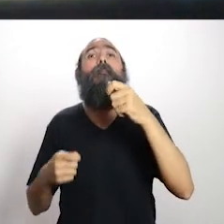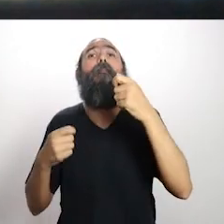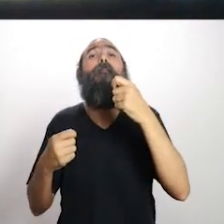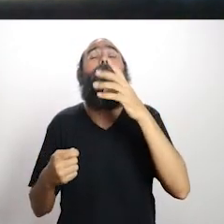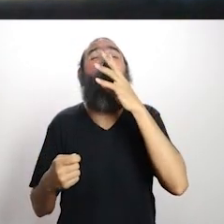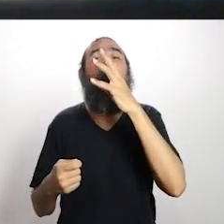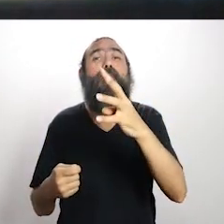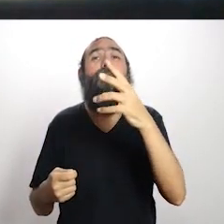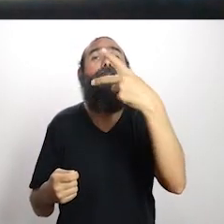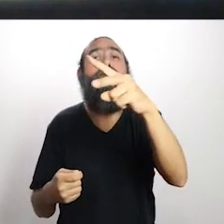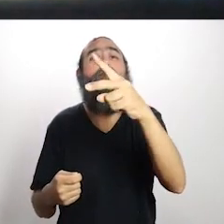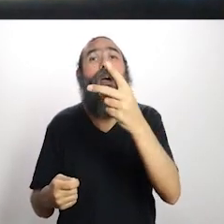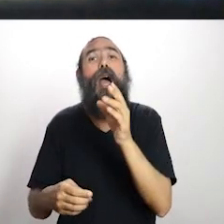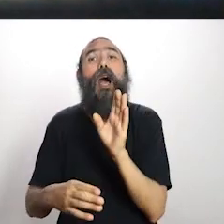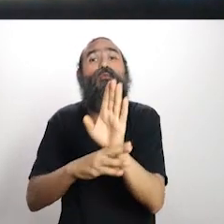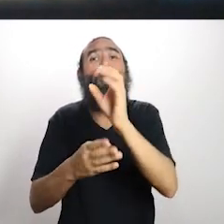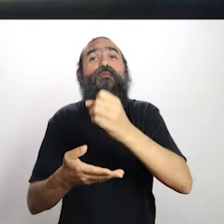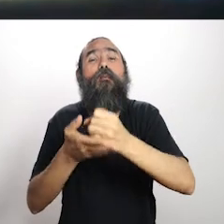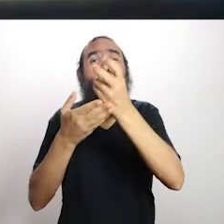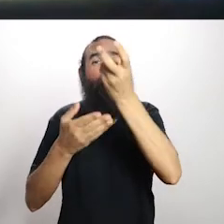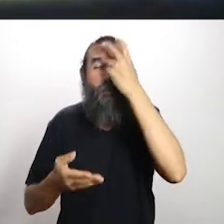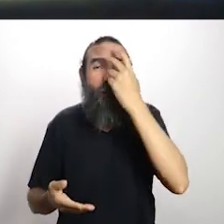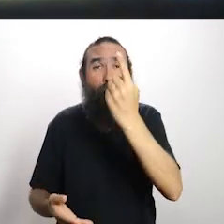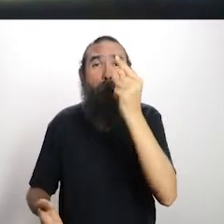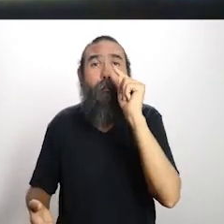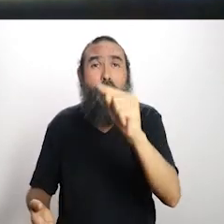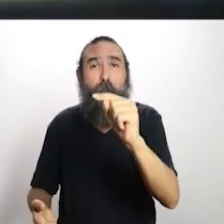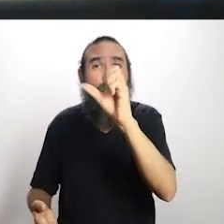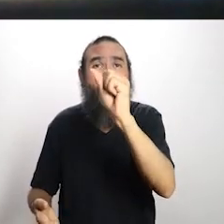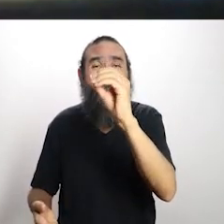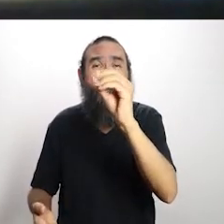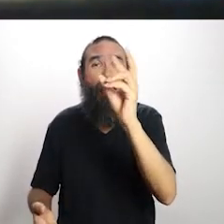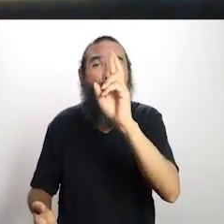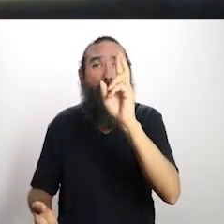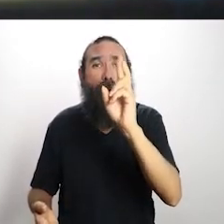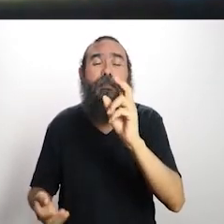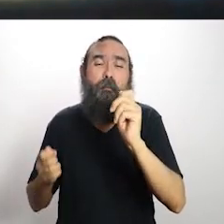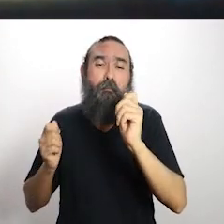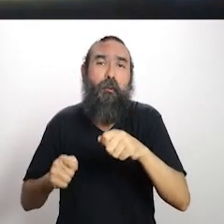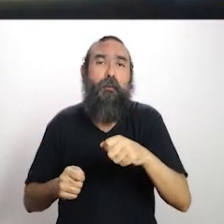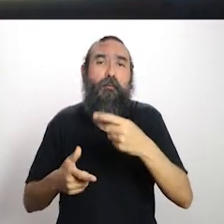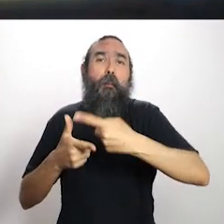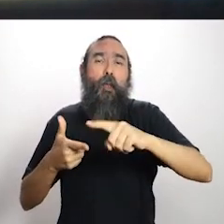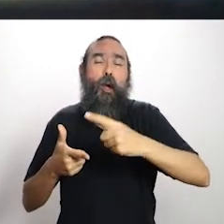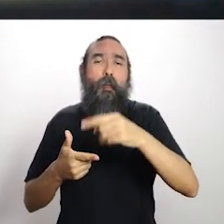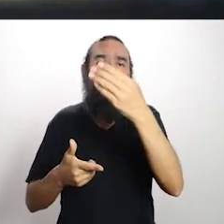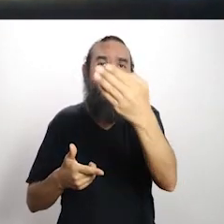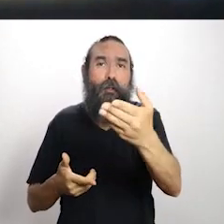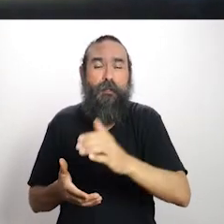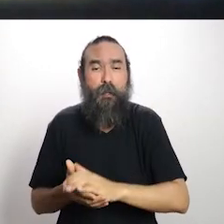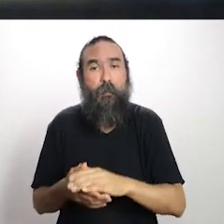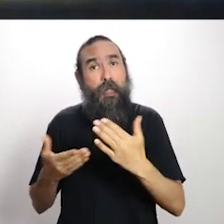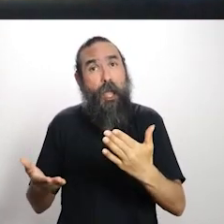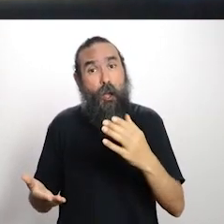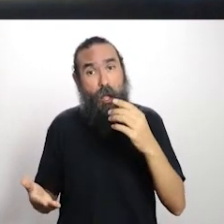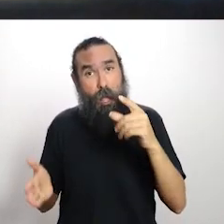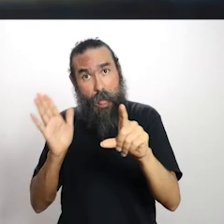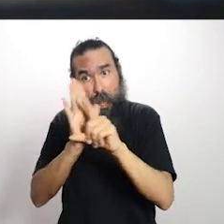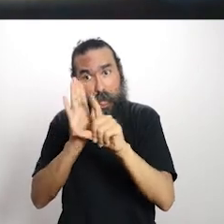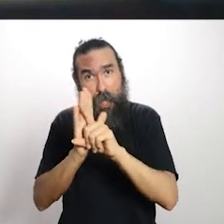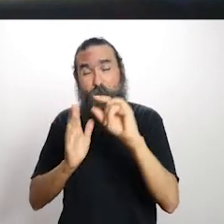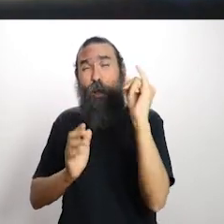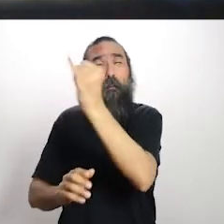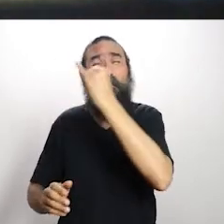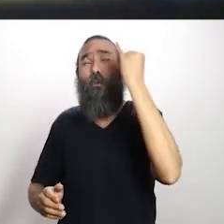dignidade na vida dos trabalhadores brasileiros e nós devemos nos atentar principalmente eu que respondo hoje como técnica legislativa